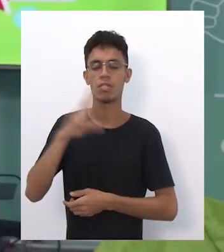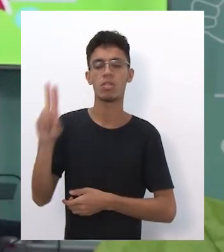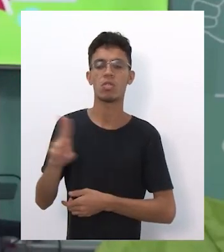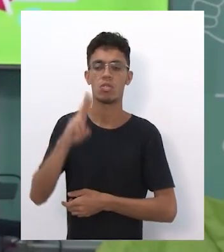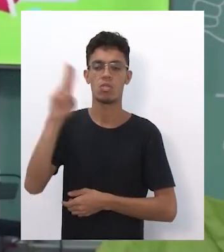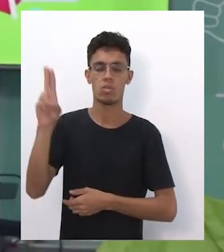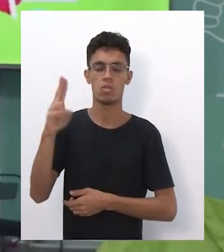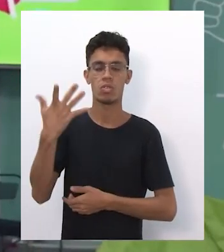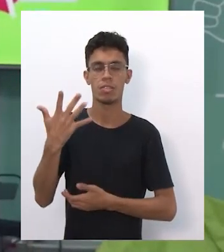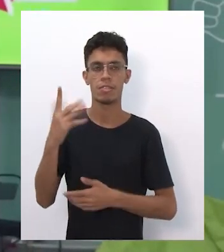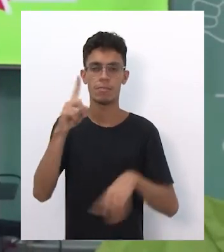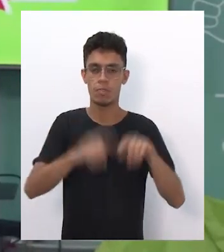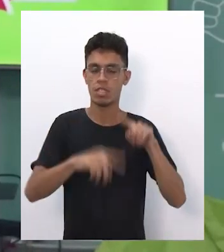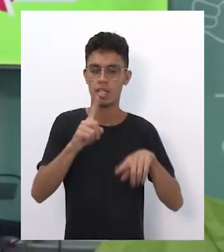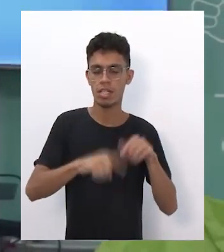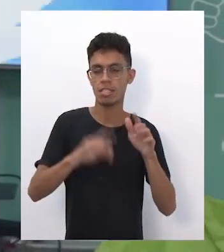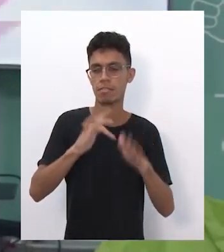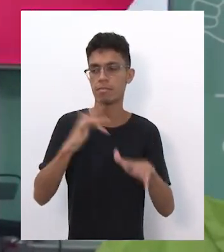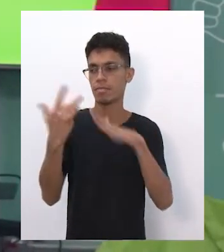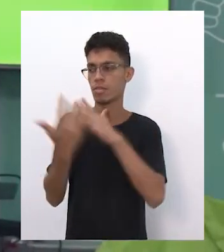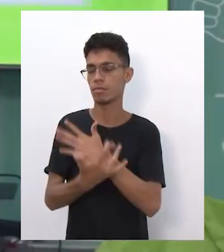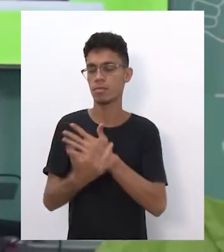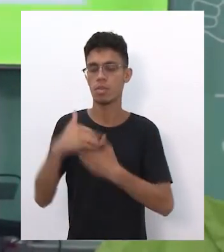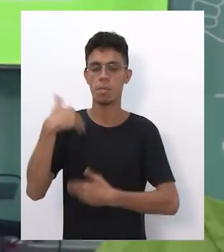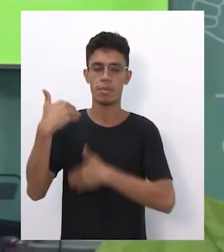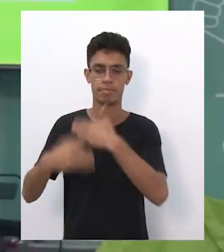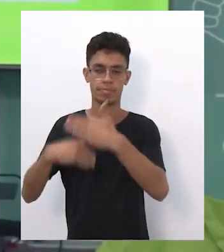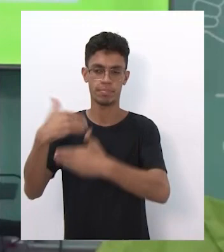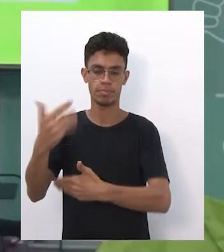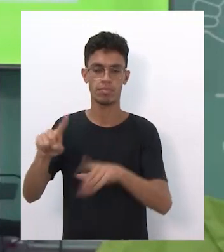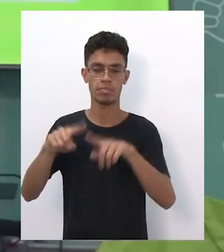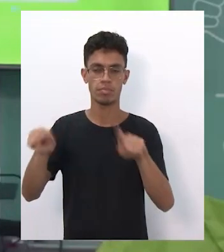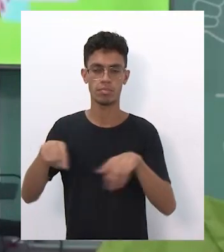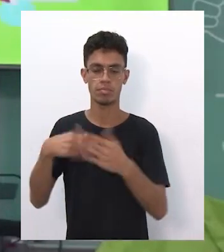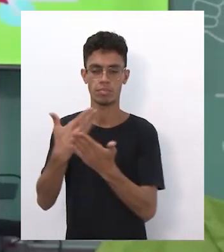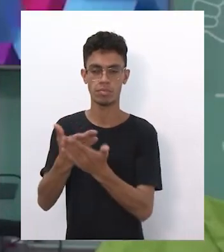racional, tanto de equipamentos, quanto do decorrer das aulas mesmo.